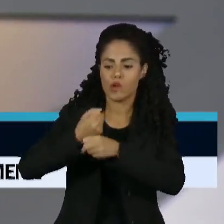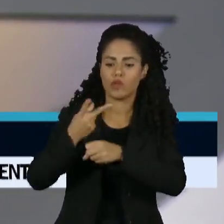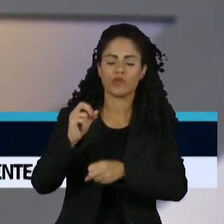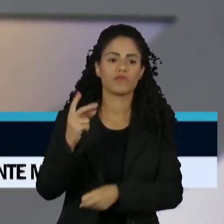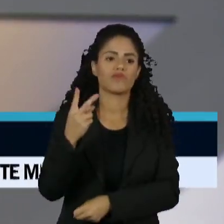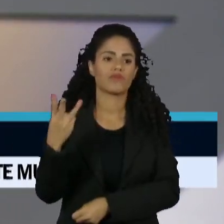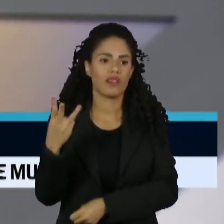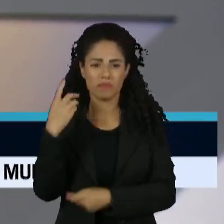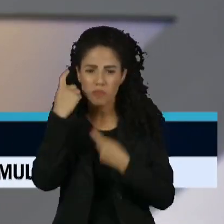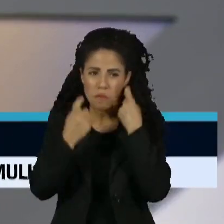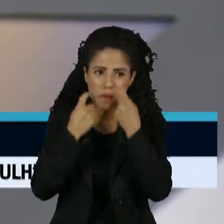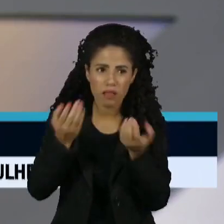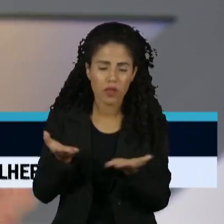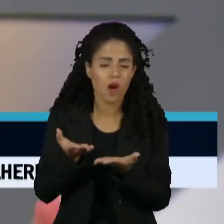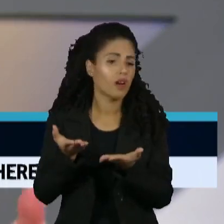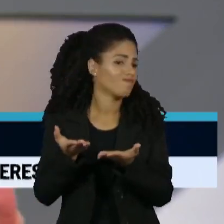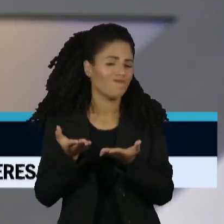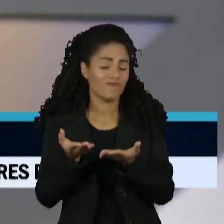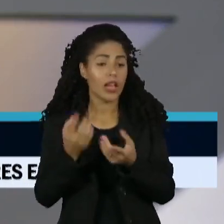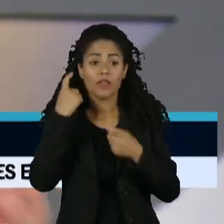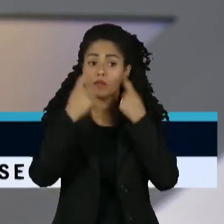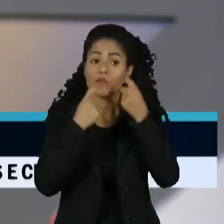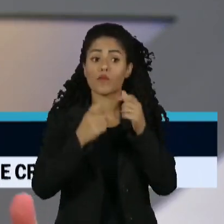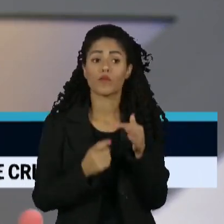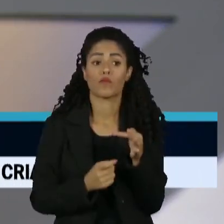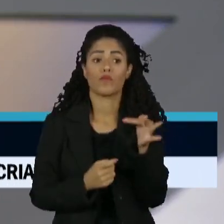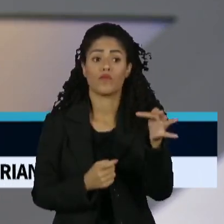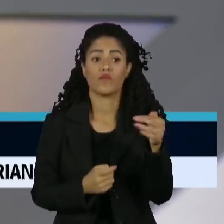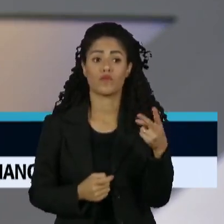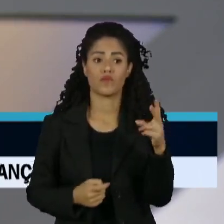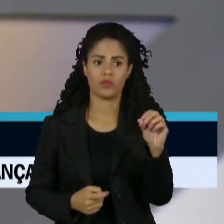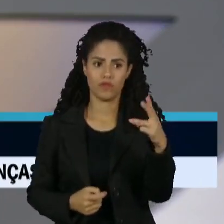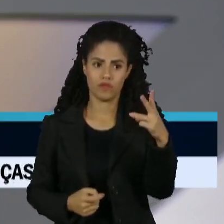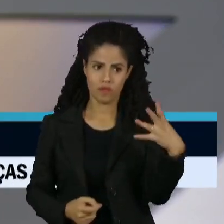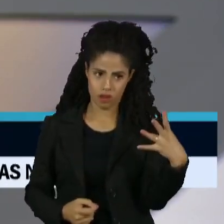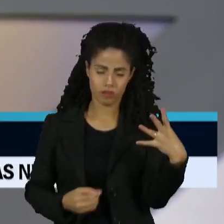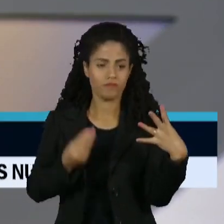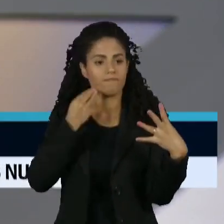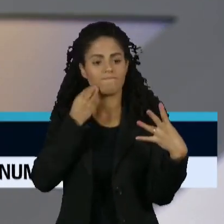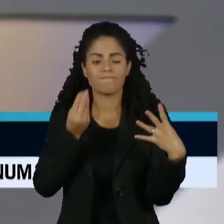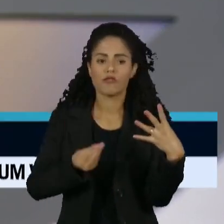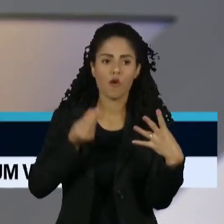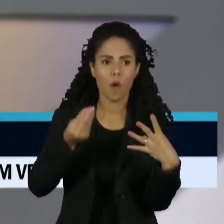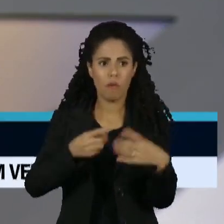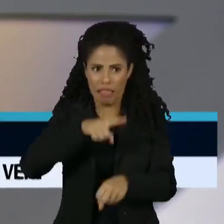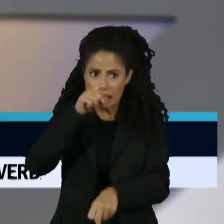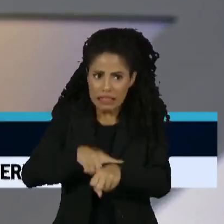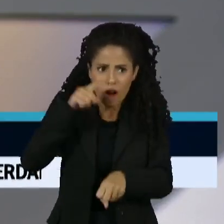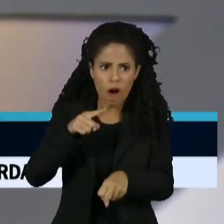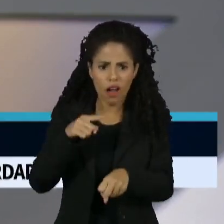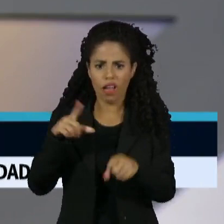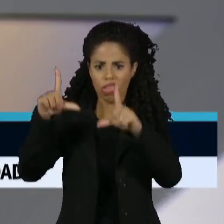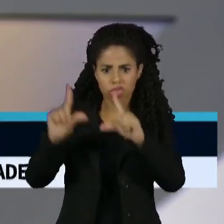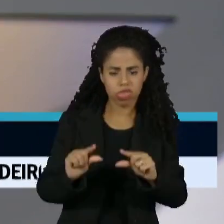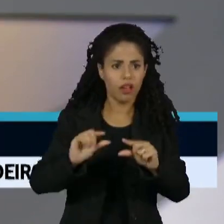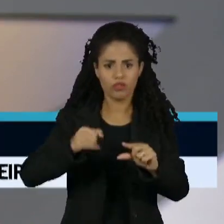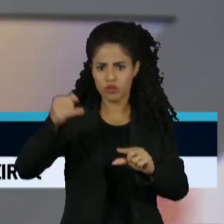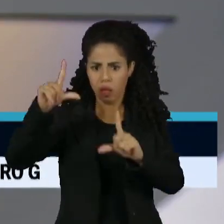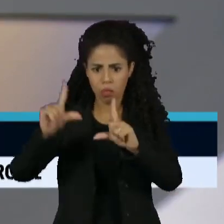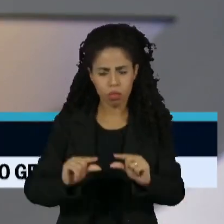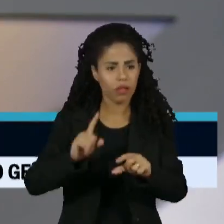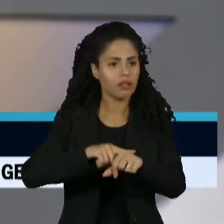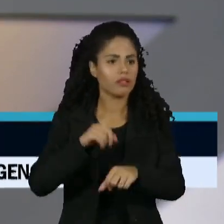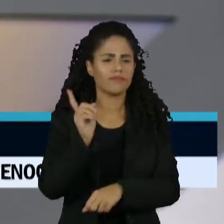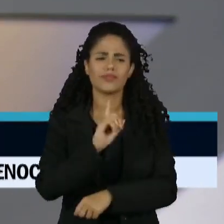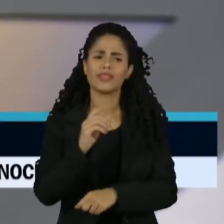foi lembrado na matéria, as mexidas que você faz em juros não têm um efeito imediato. A gente está em outubro, quase novembro. A